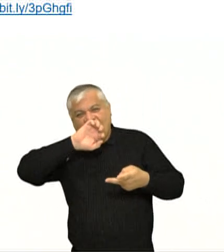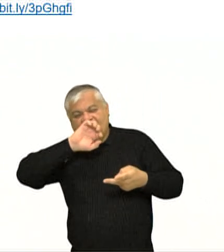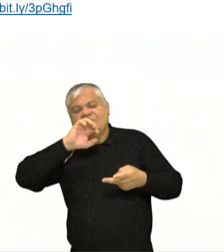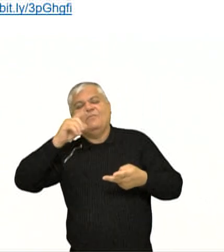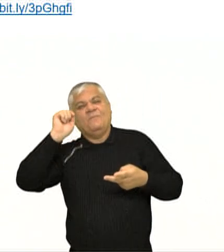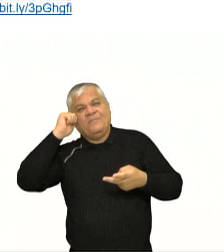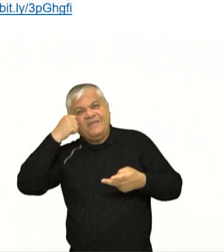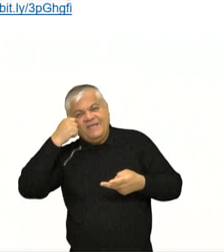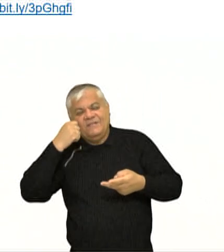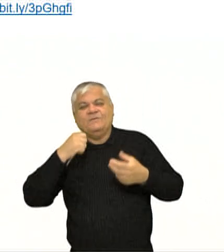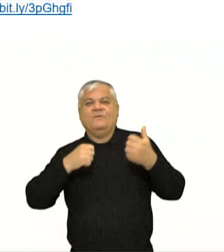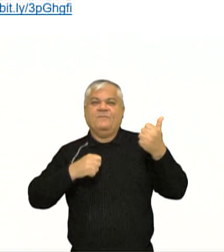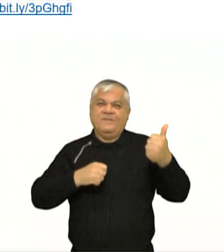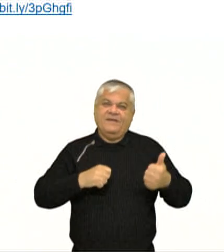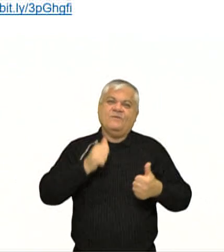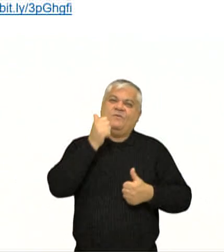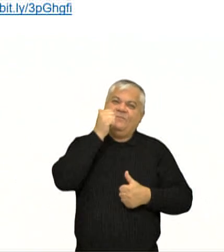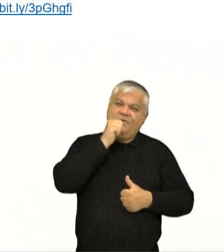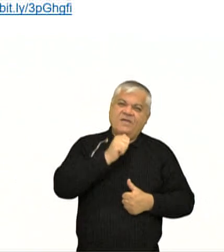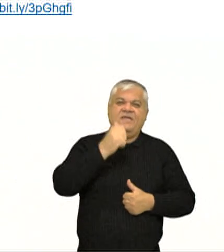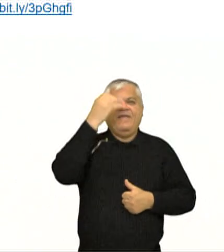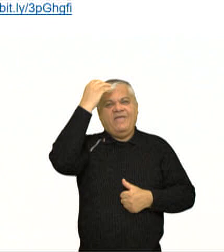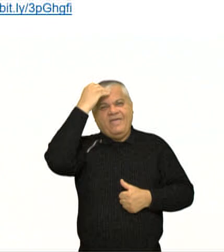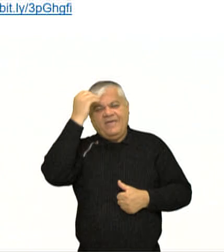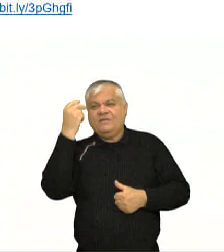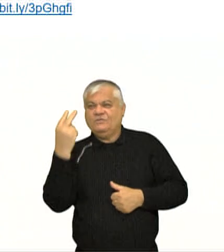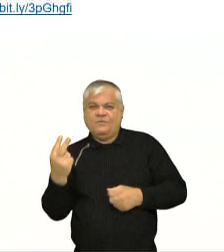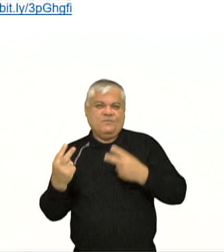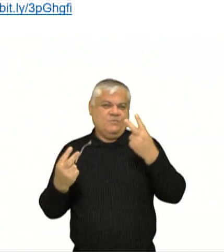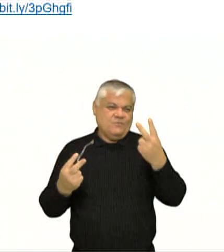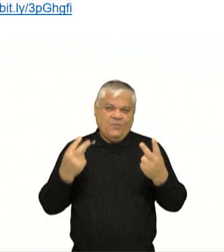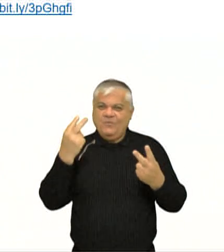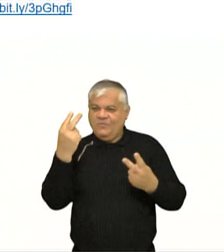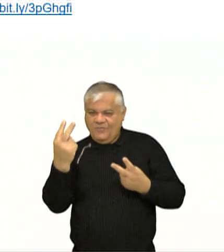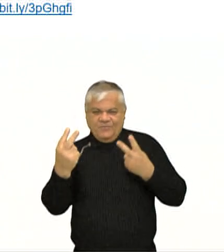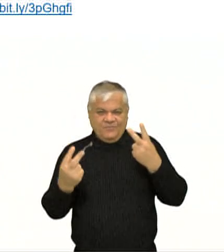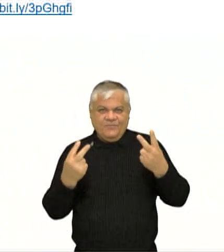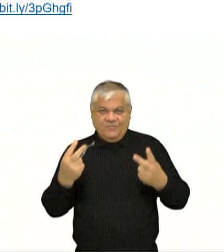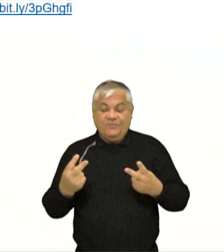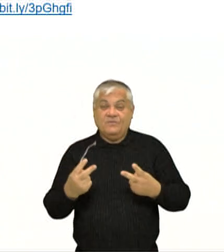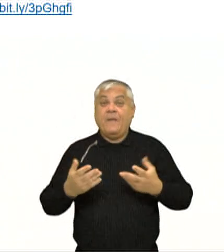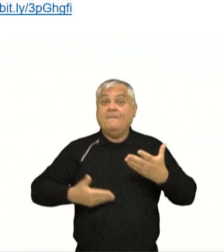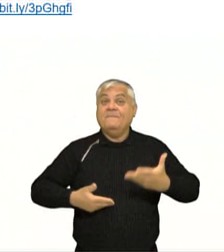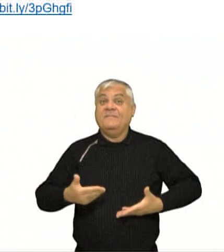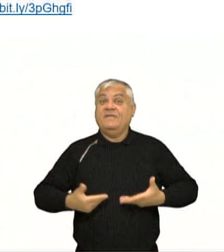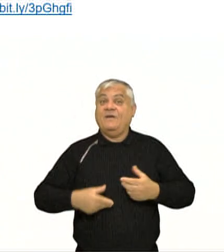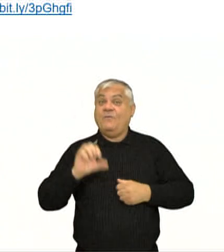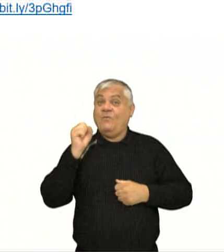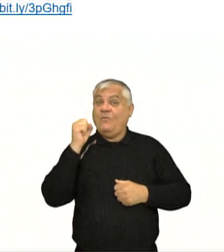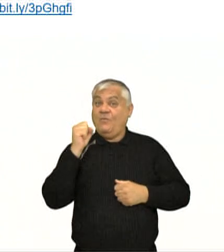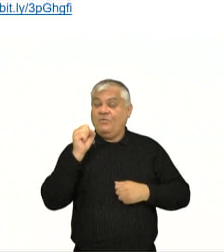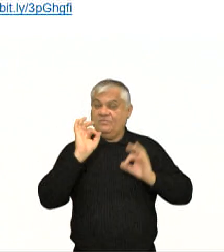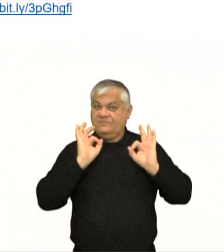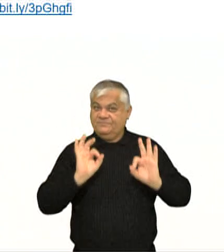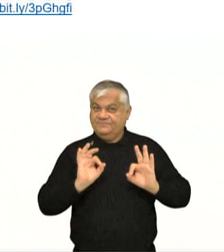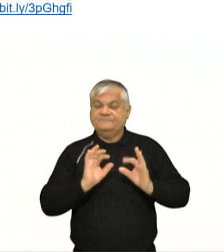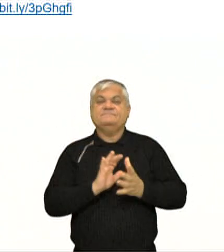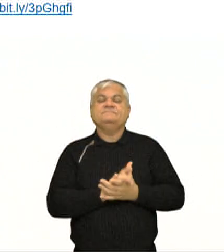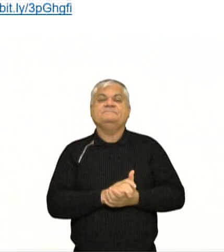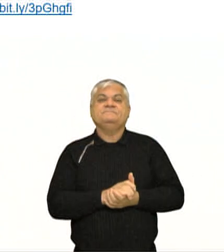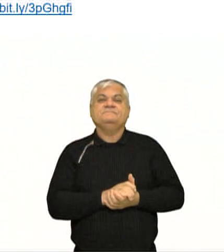dama branca, uma dama preta, um rei branco e um rei preto. Se você tem a possibilidade de